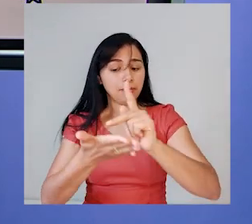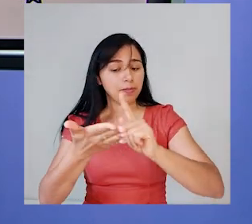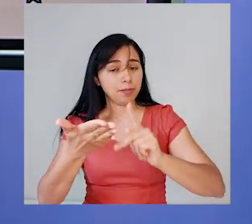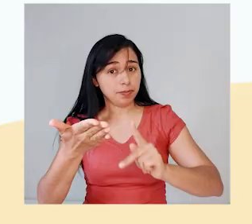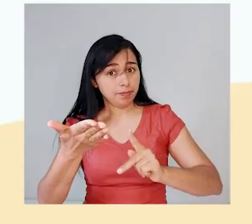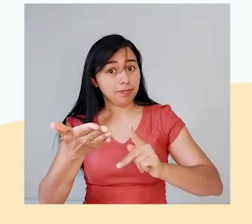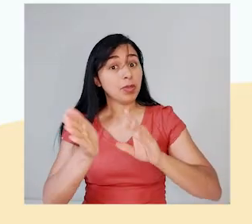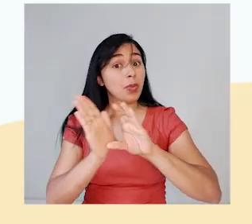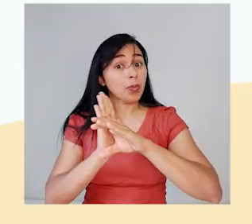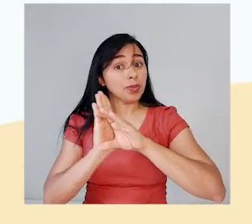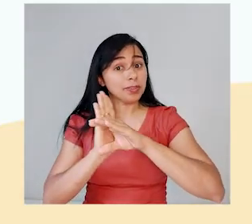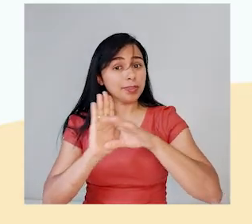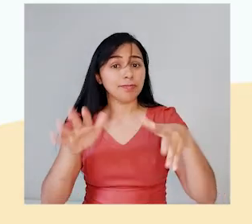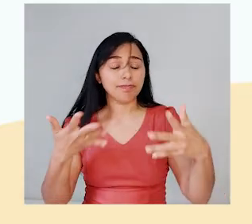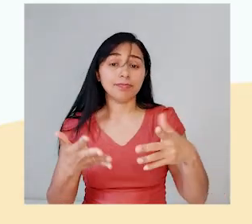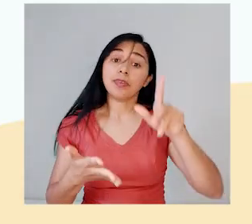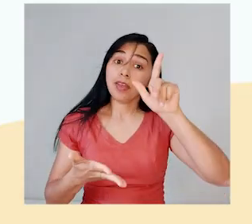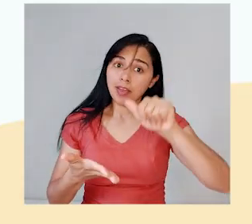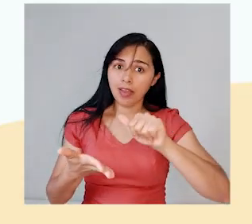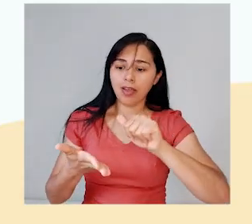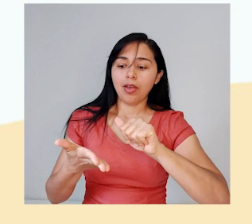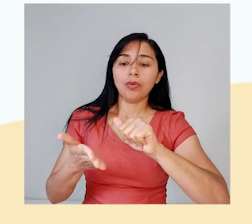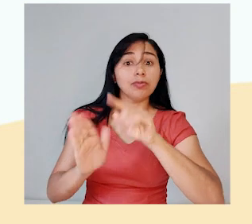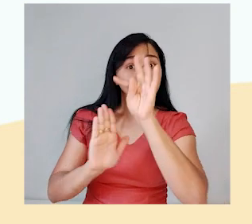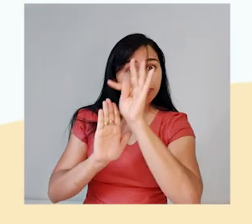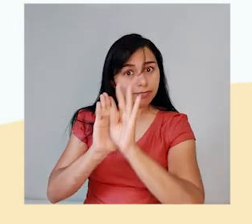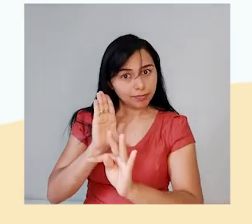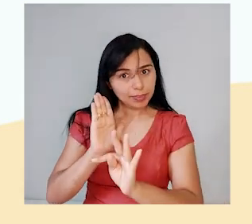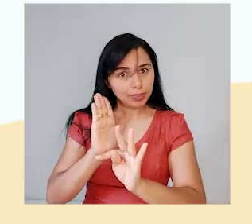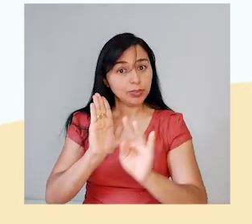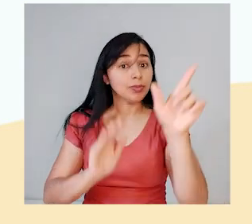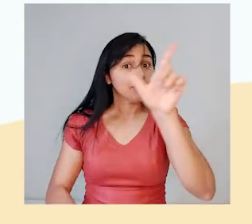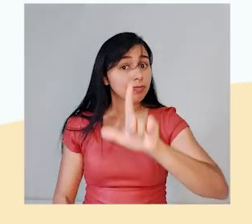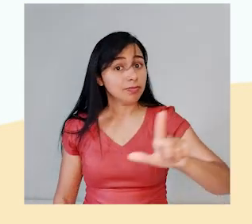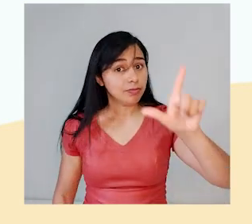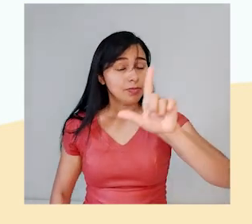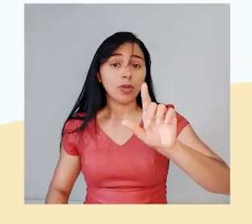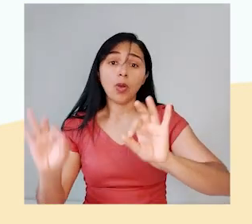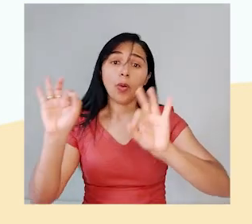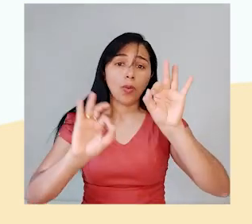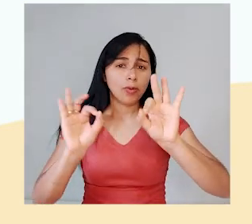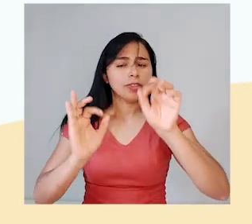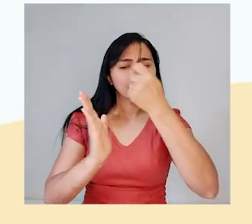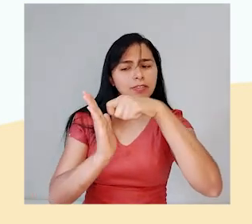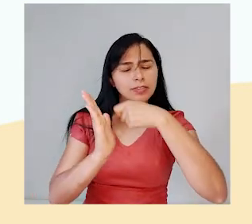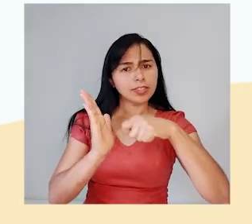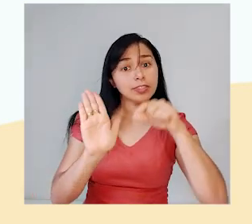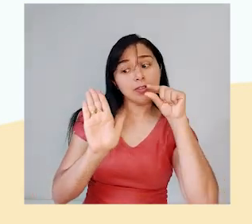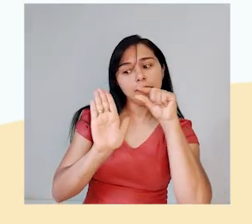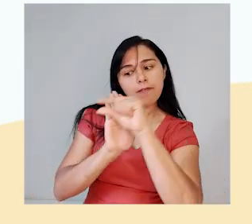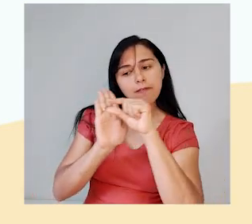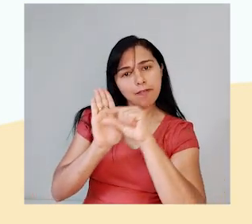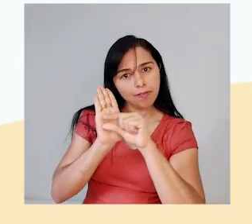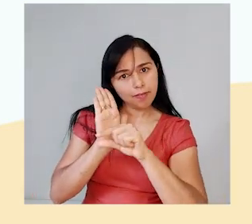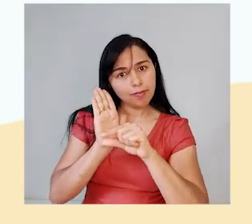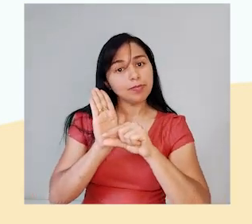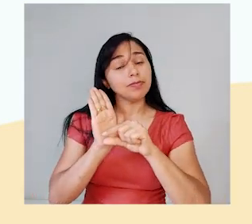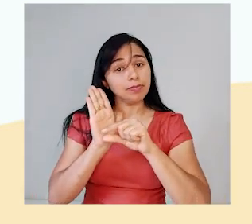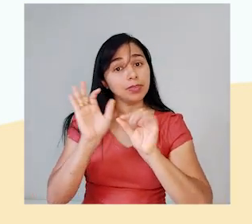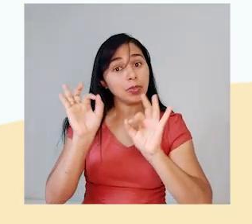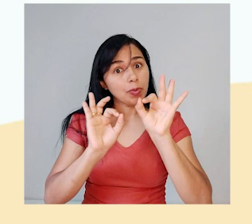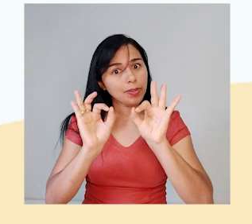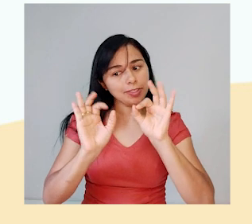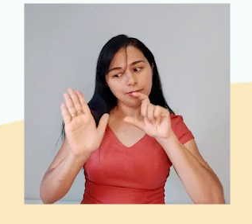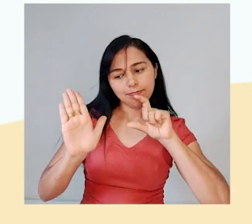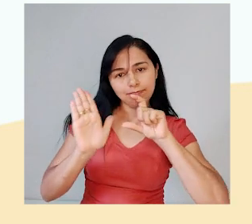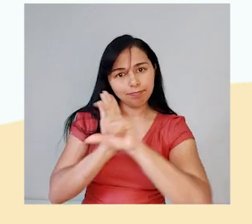poema é um texto literário escrito em versos que são distribuídos em estrofes. Então, sua finalidade